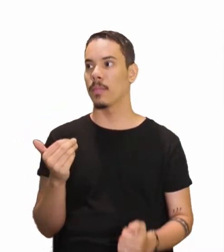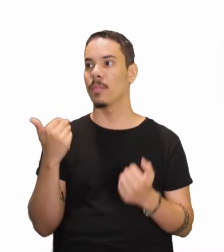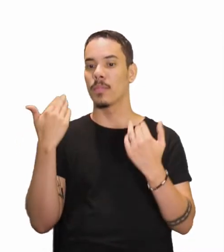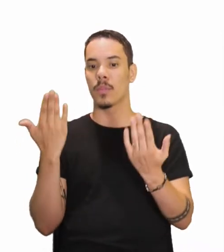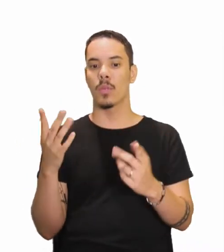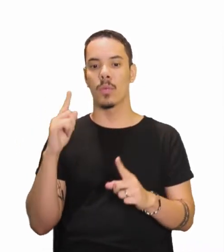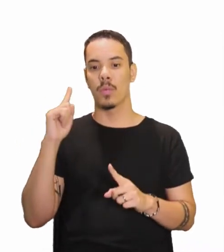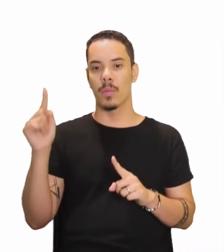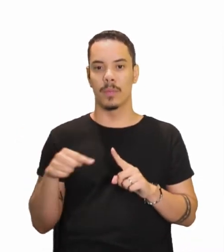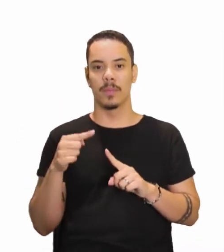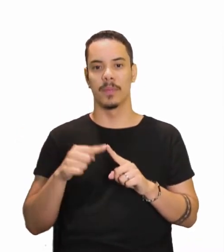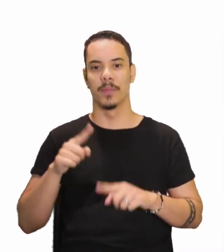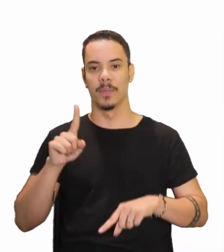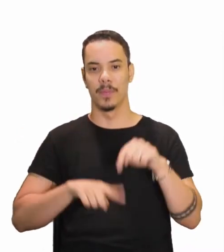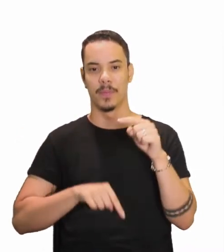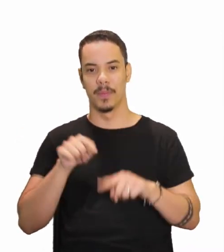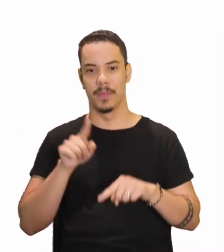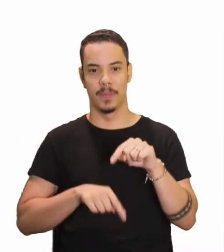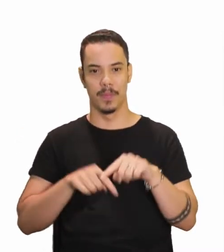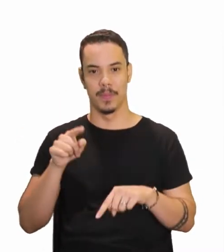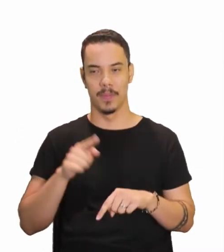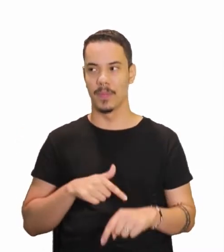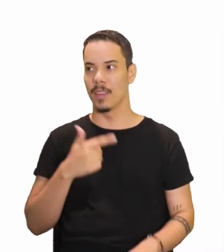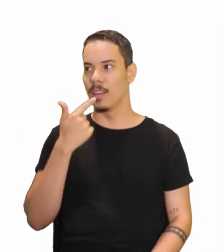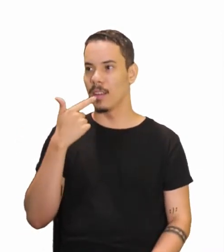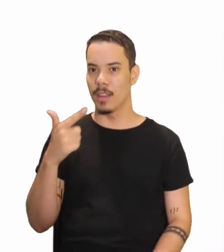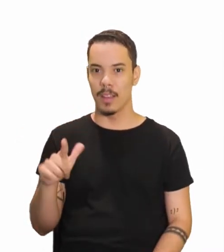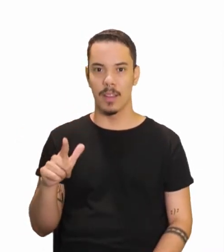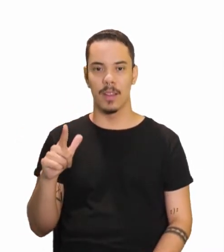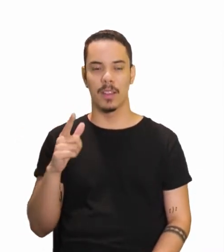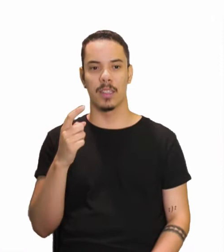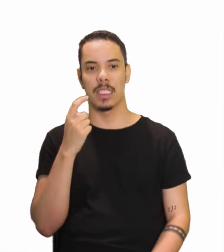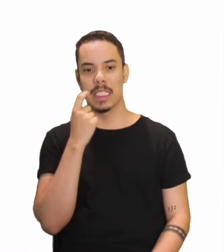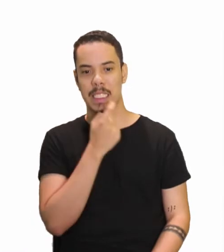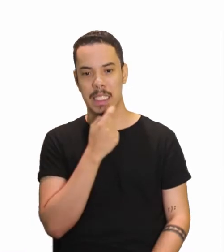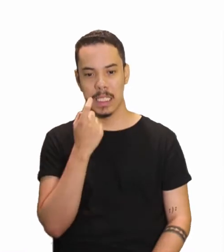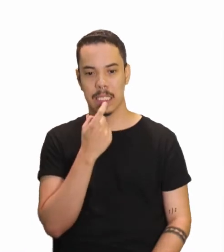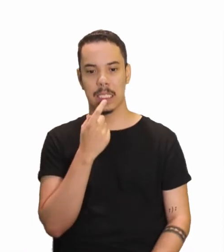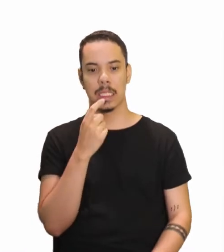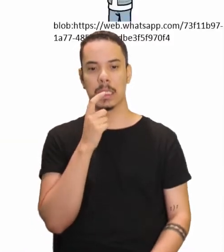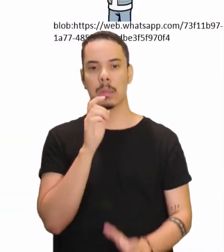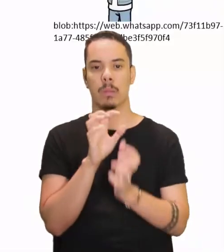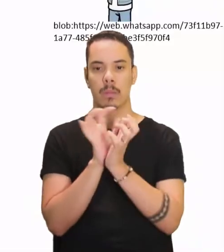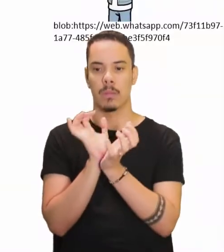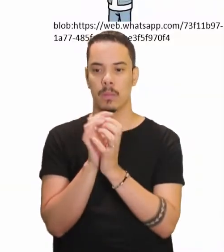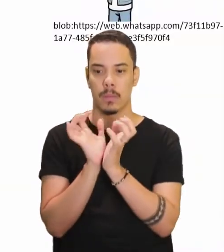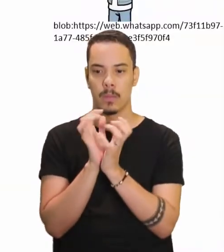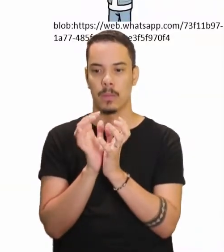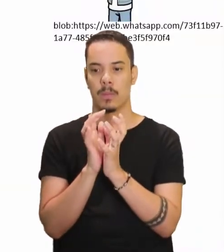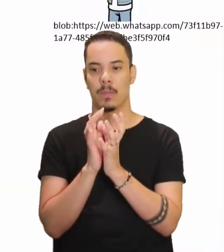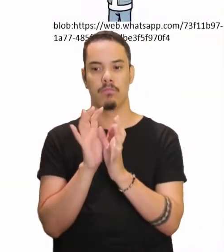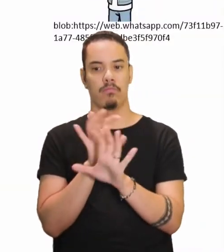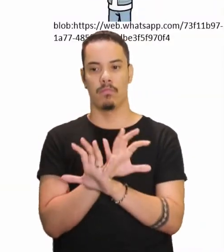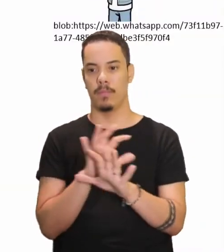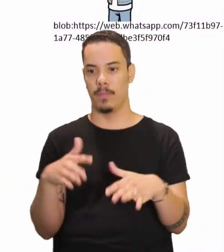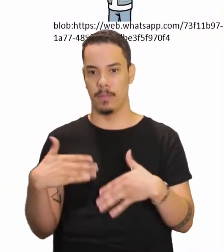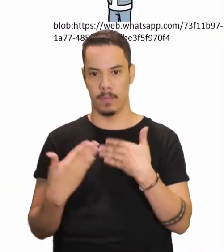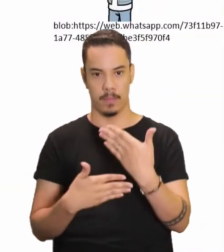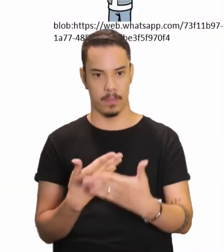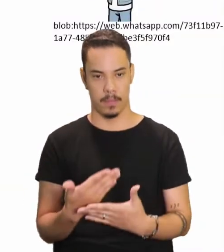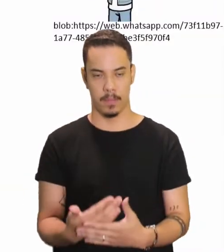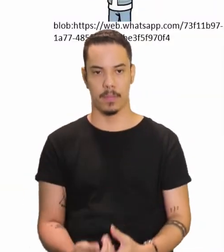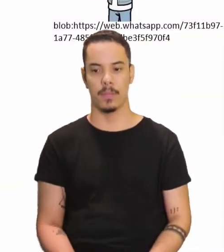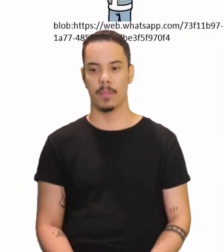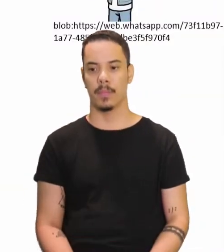que ela vai encontrar? Língua, dente, lábios, o palato e assim sucessivamente. Ok, tranquilo. E vamos